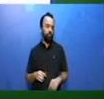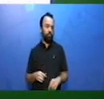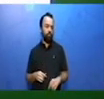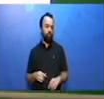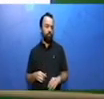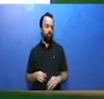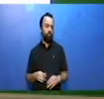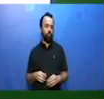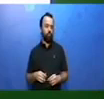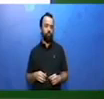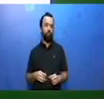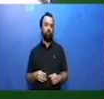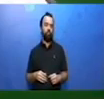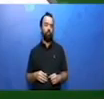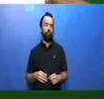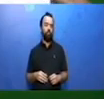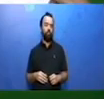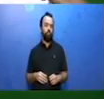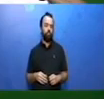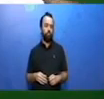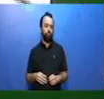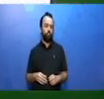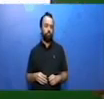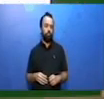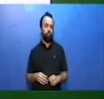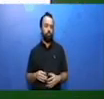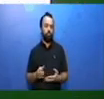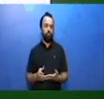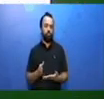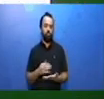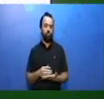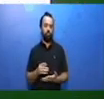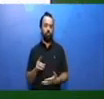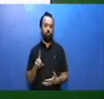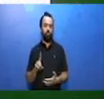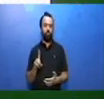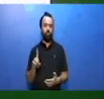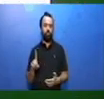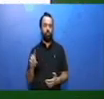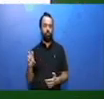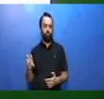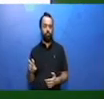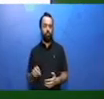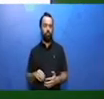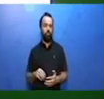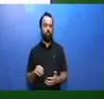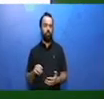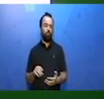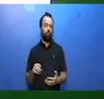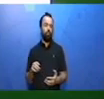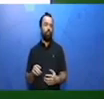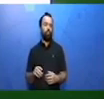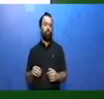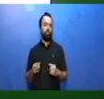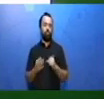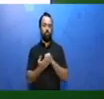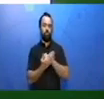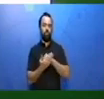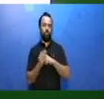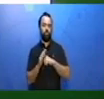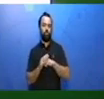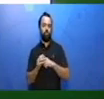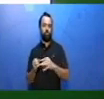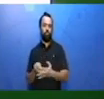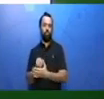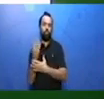Na próxima atividade, na página 115, agora a gente vai ver como surgem os bairros. Alguns bairros